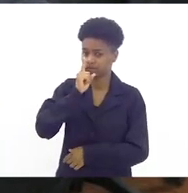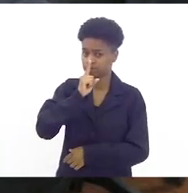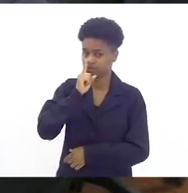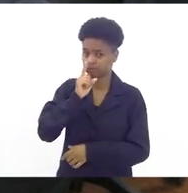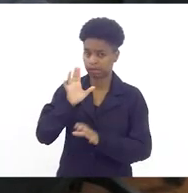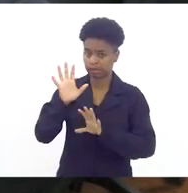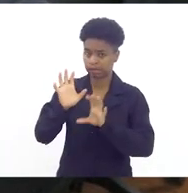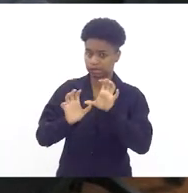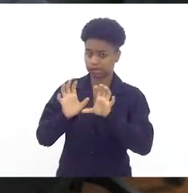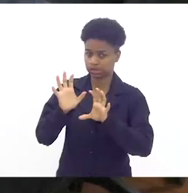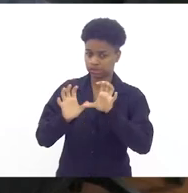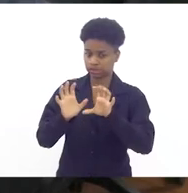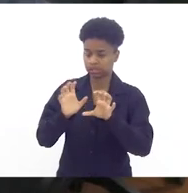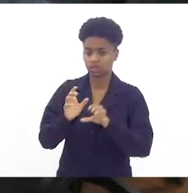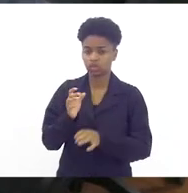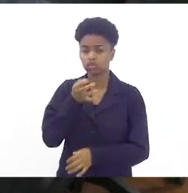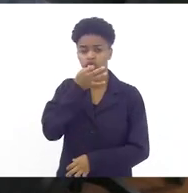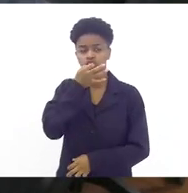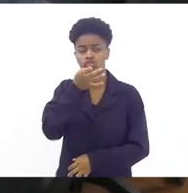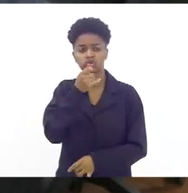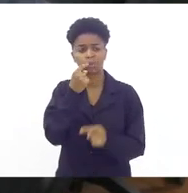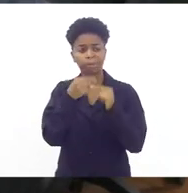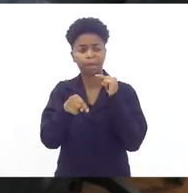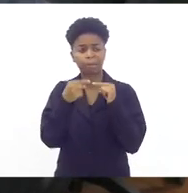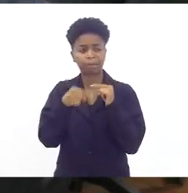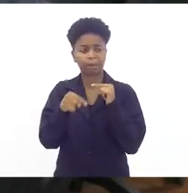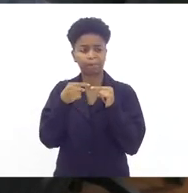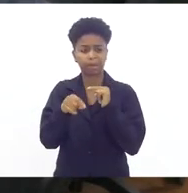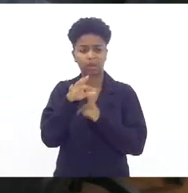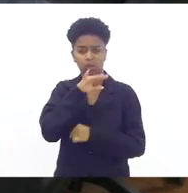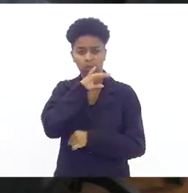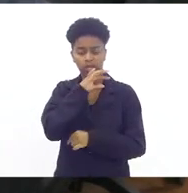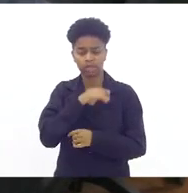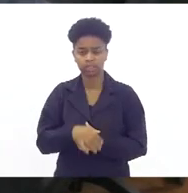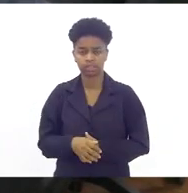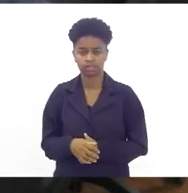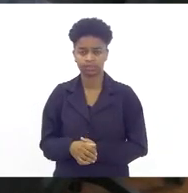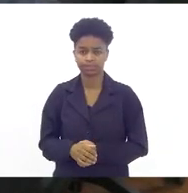deputada o som está cortando o som está ruim